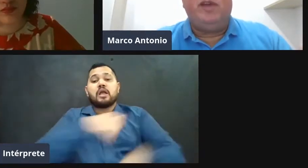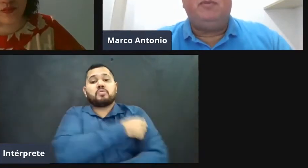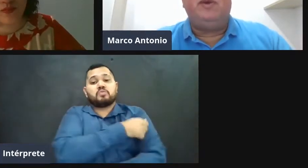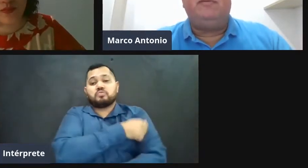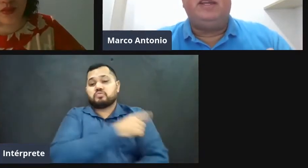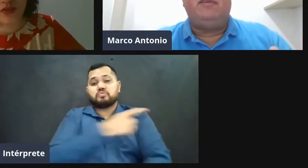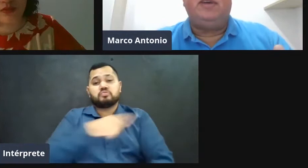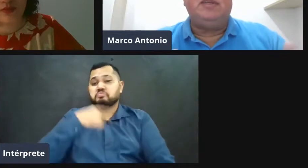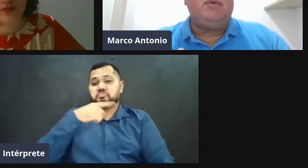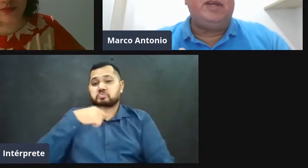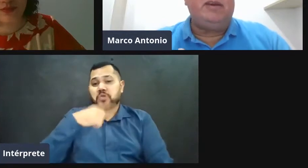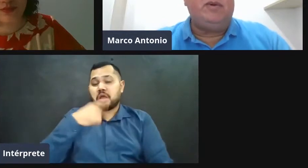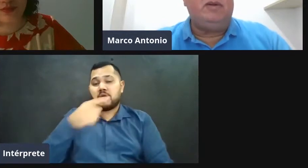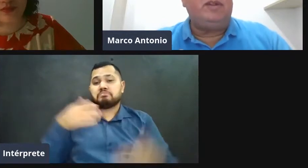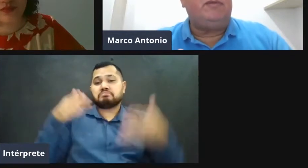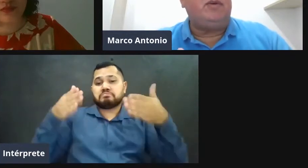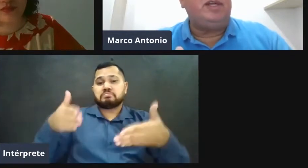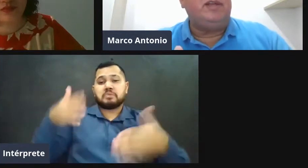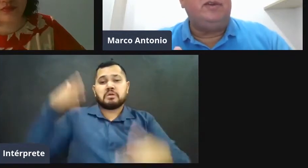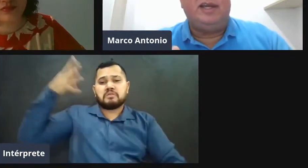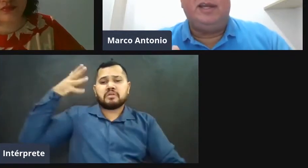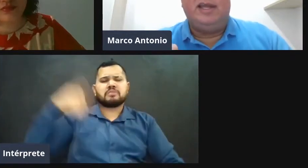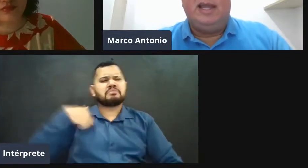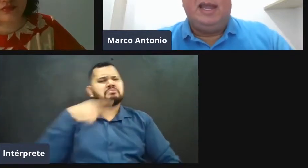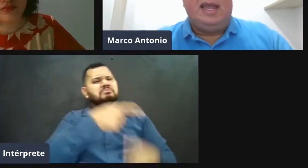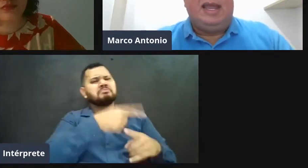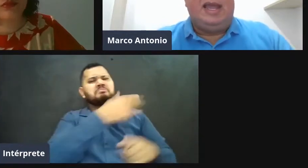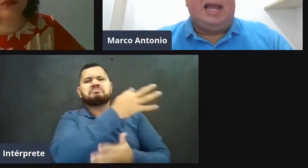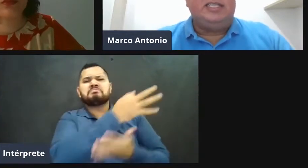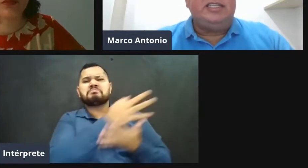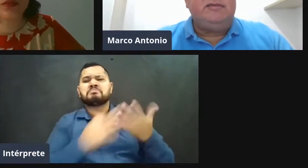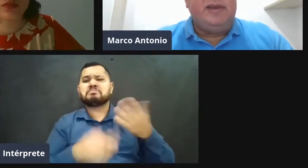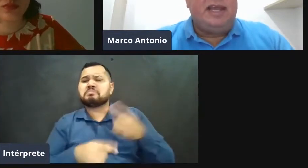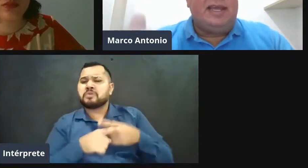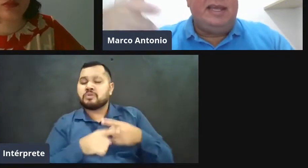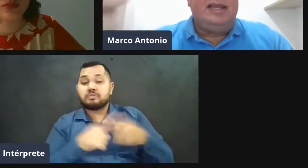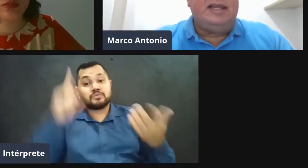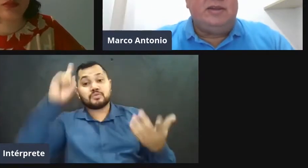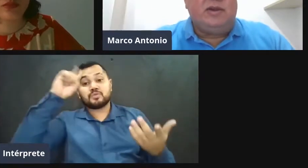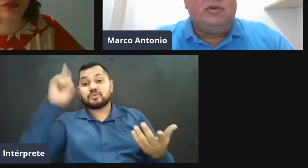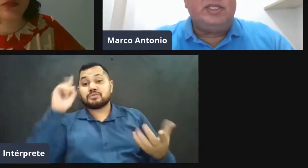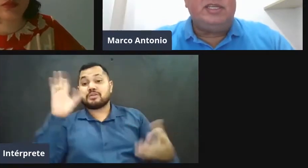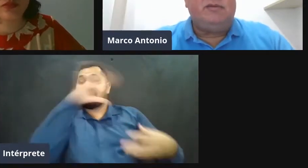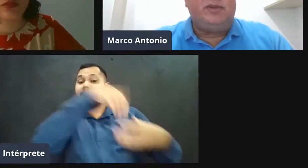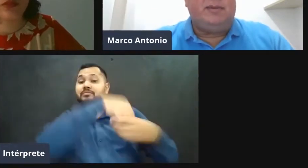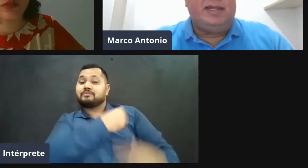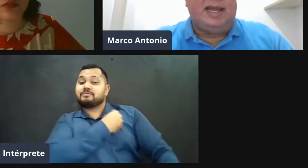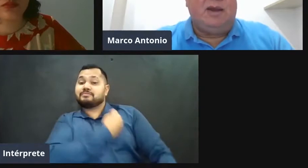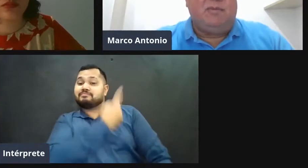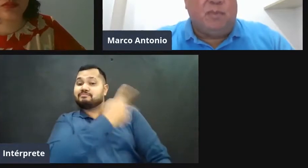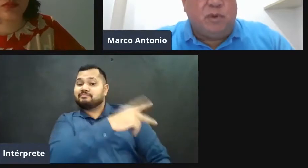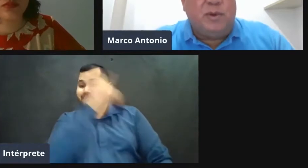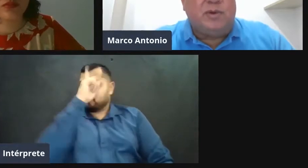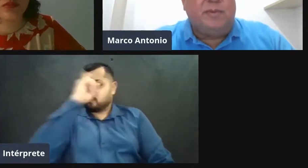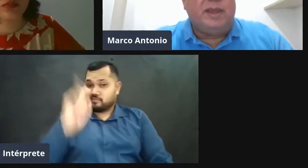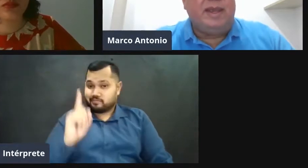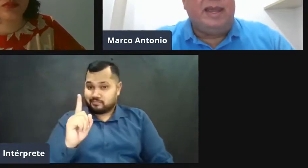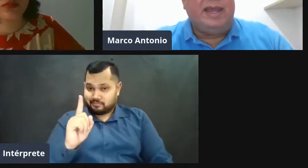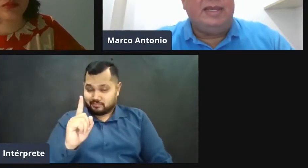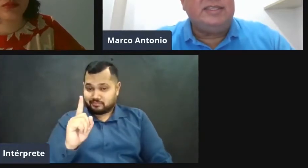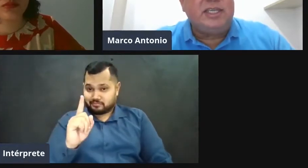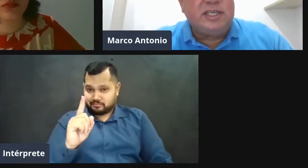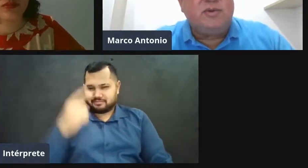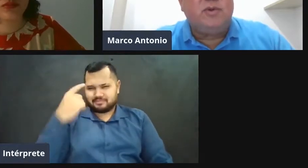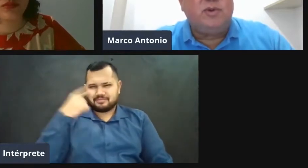ele não vem para um evento e fica assim: por que que o aluno está faltando, né? A gente vê que no ensino fundamental